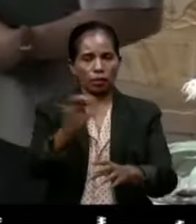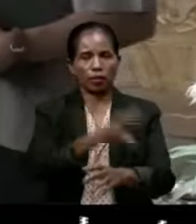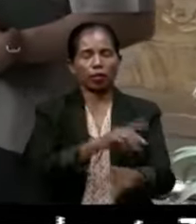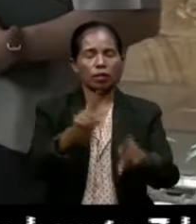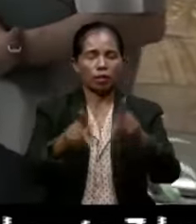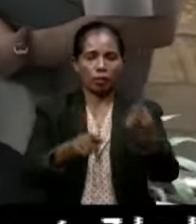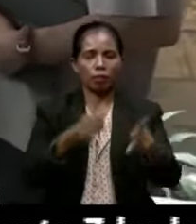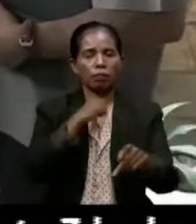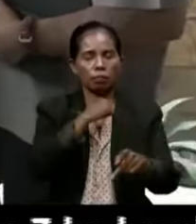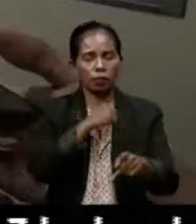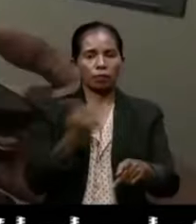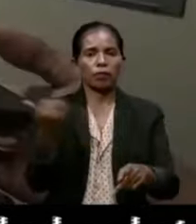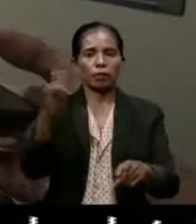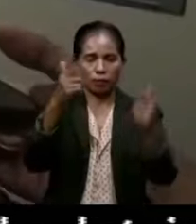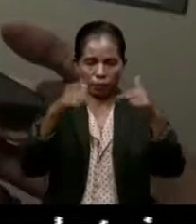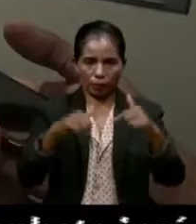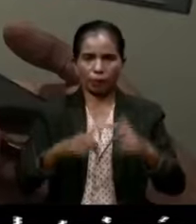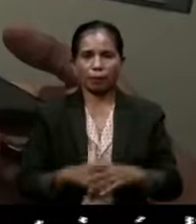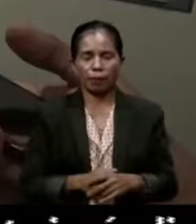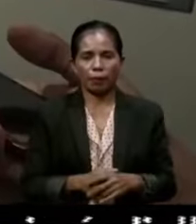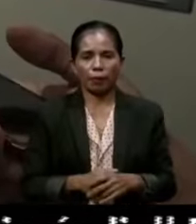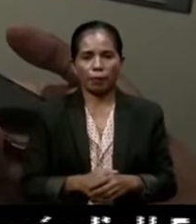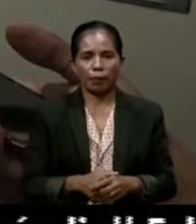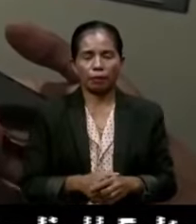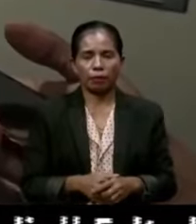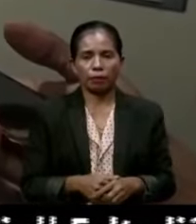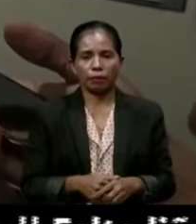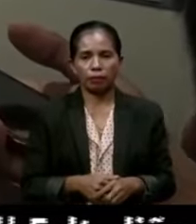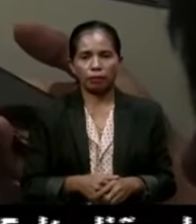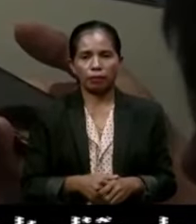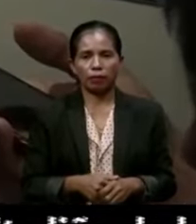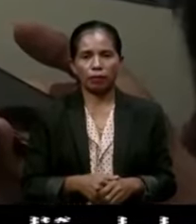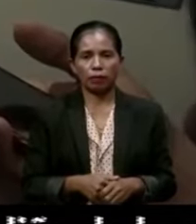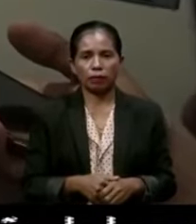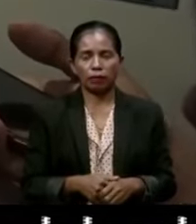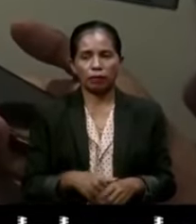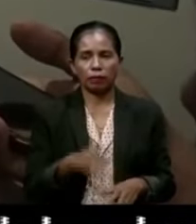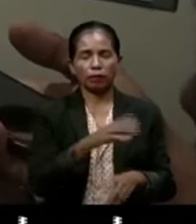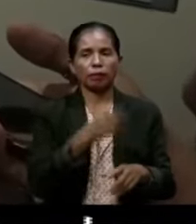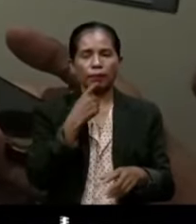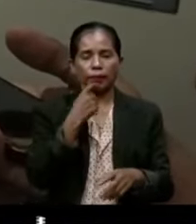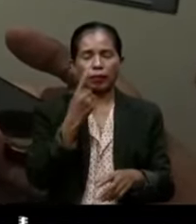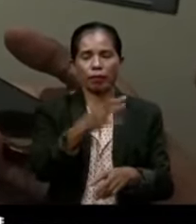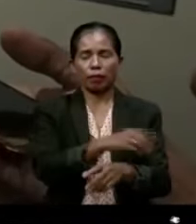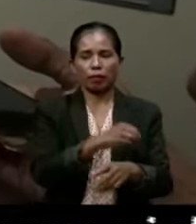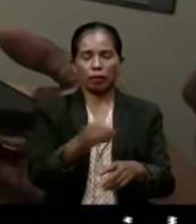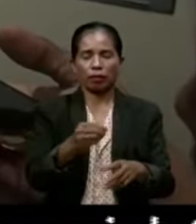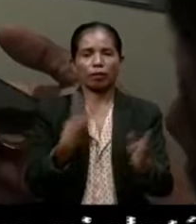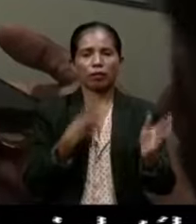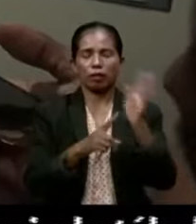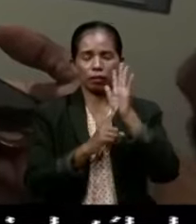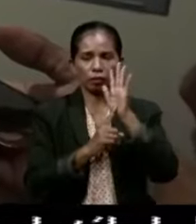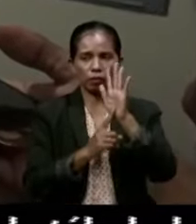Papa Francisco. Em termos de transporte, itania preocupação transporte mag ba nunciatura